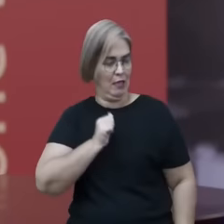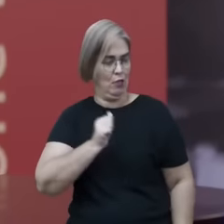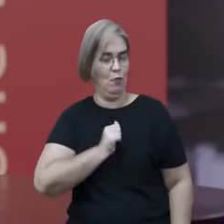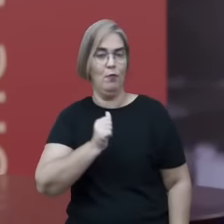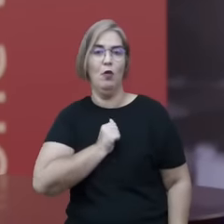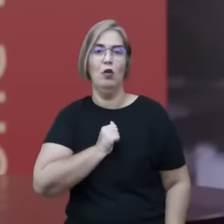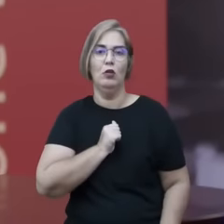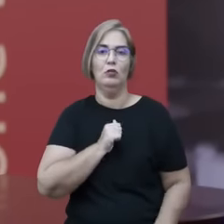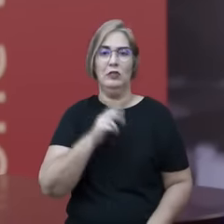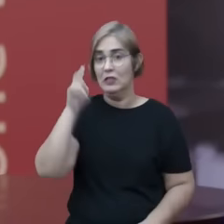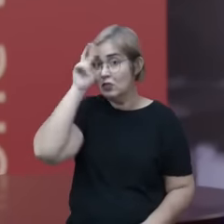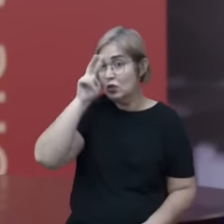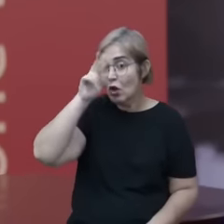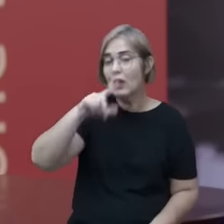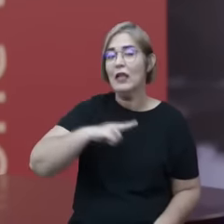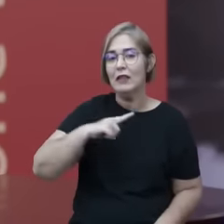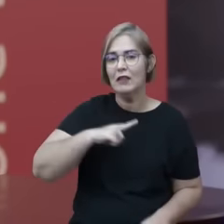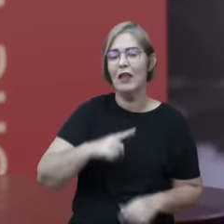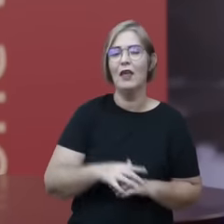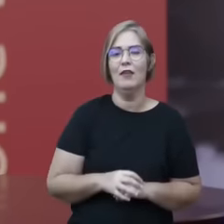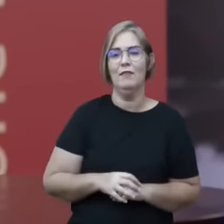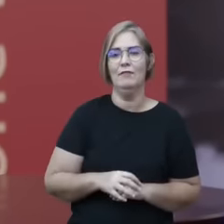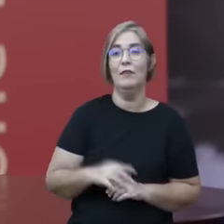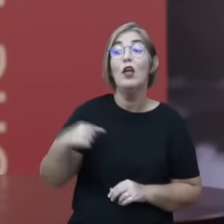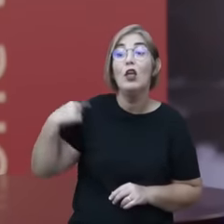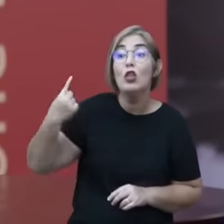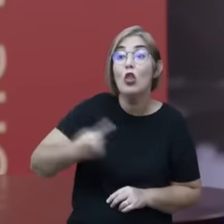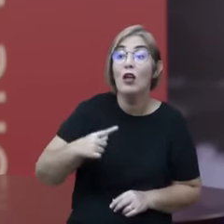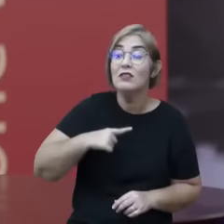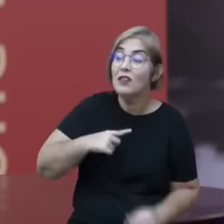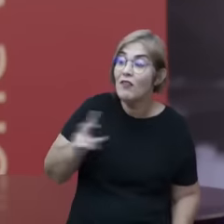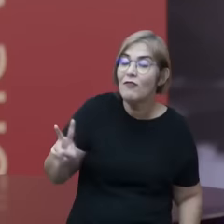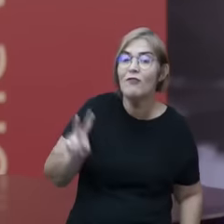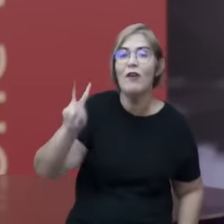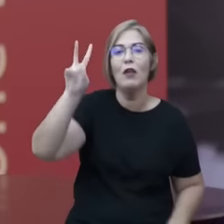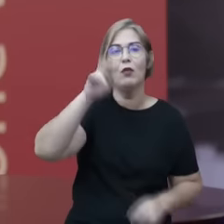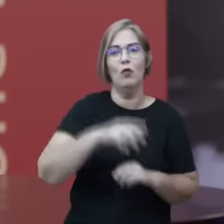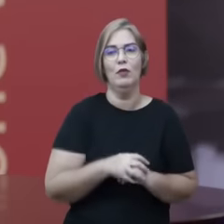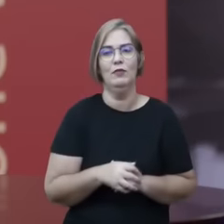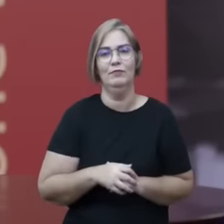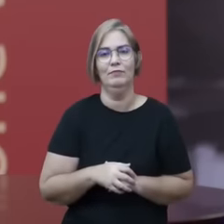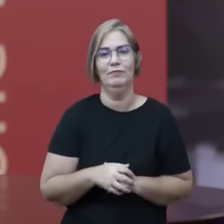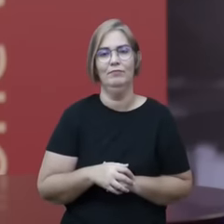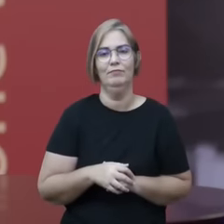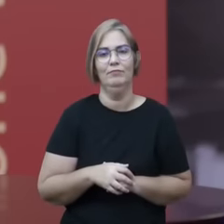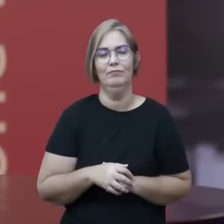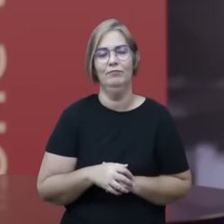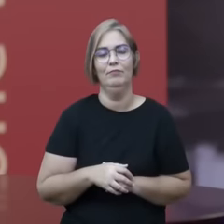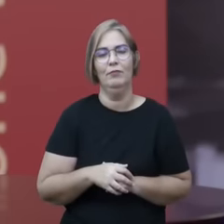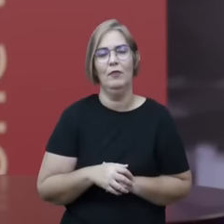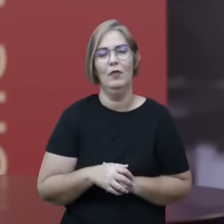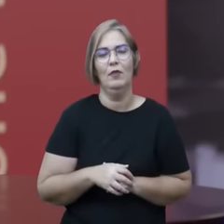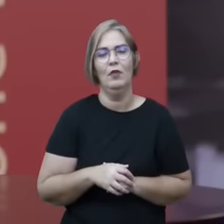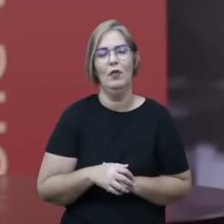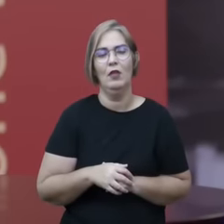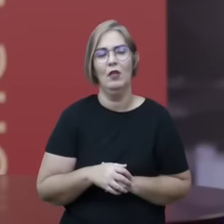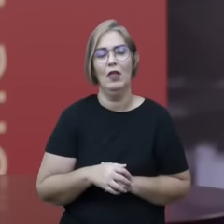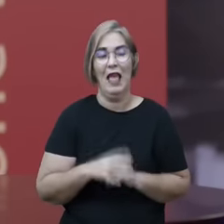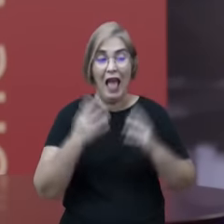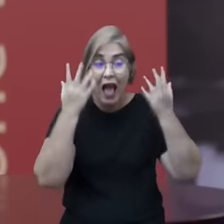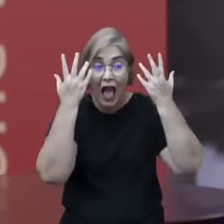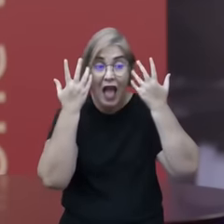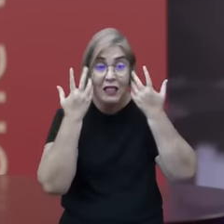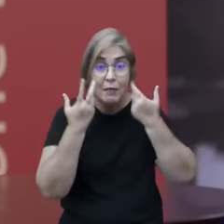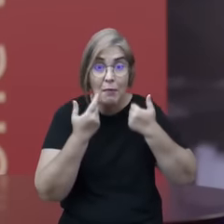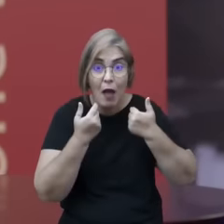ela implica em estabelecimento de valores. Porque nós temos uma dimensão que não é apenas a animal, é uma